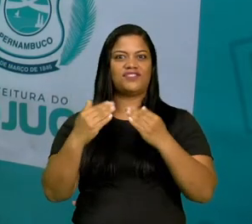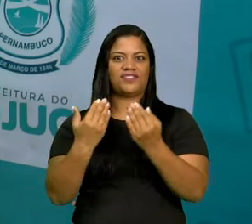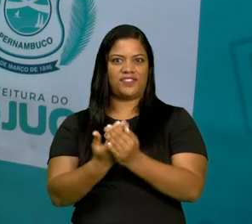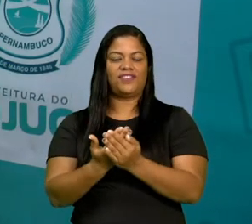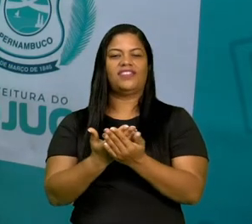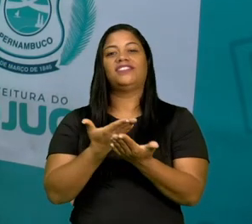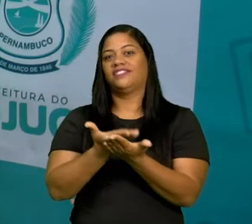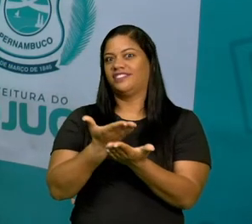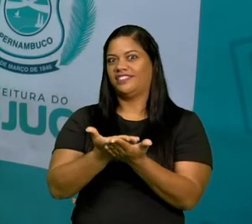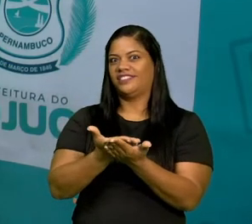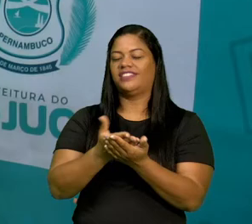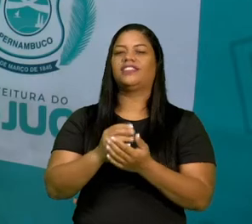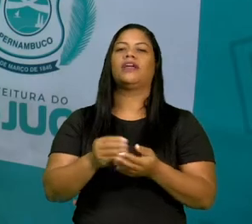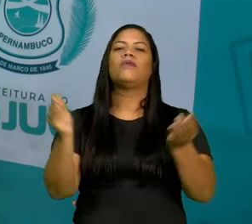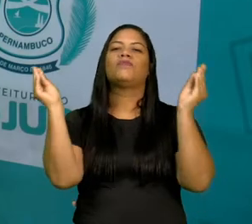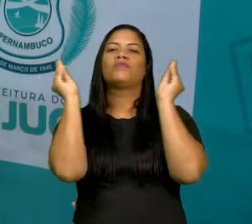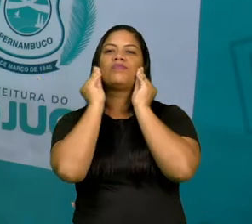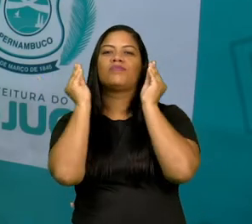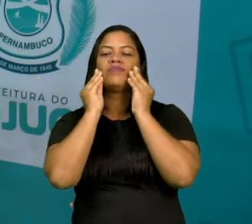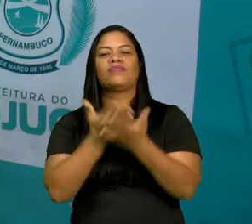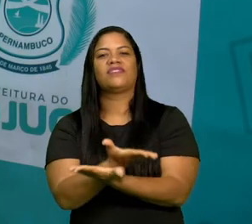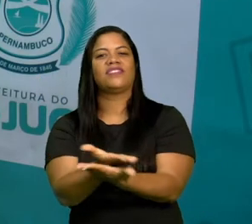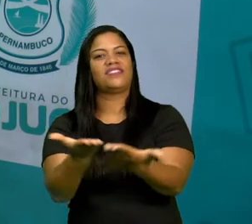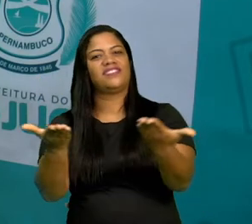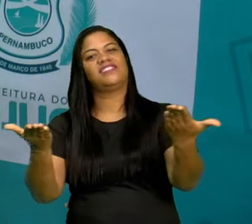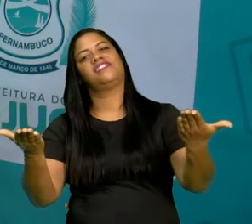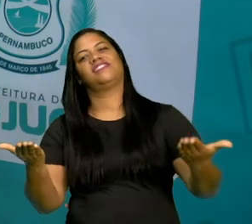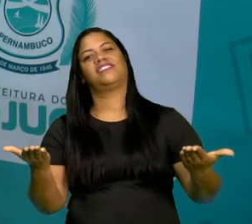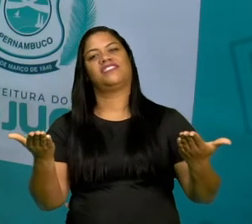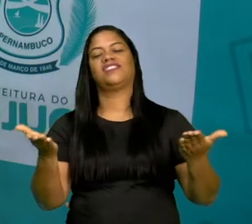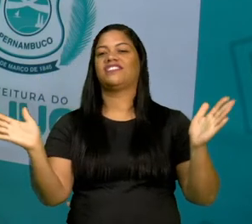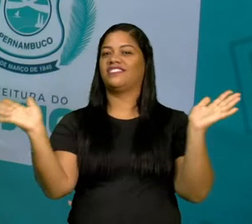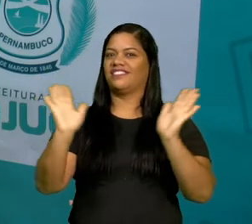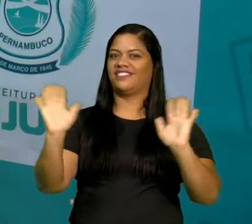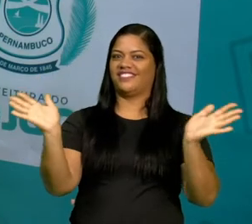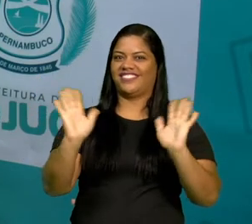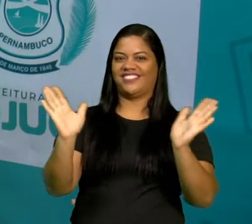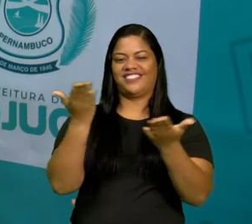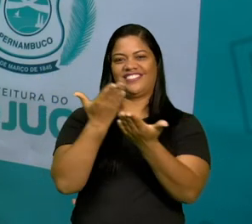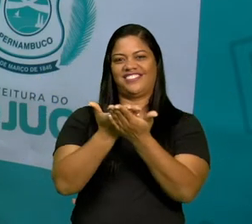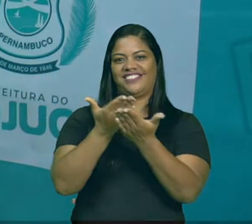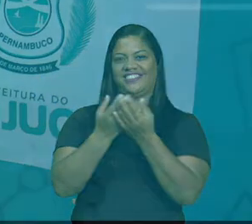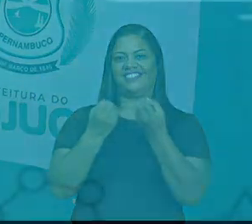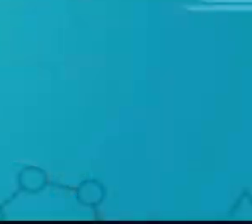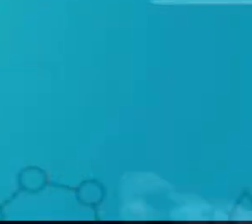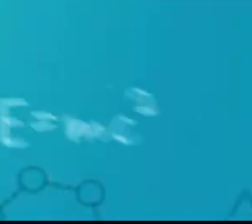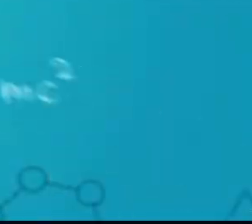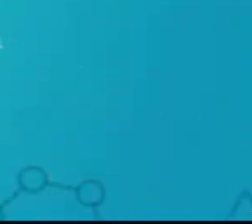que a gente está, né? Um beijo grande para vocês, minha gente, e até a próxima aula.